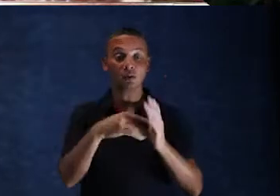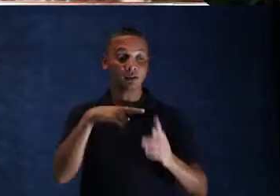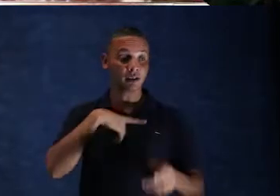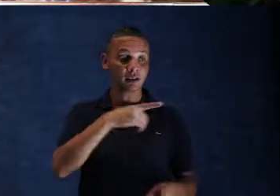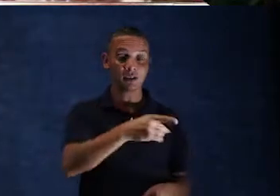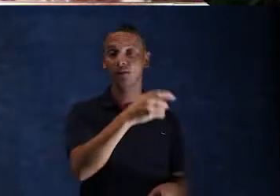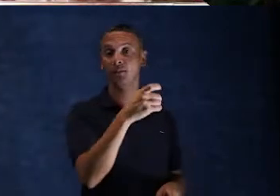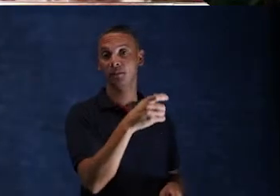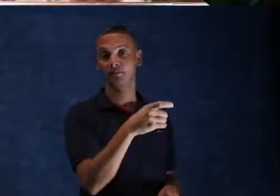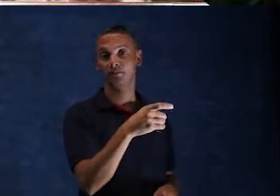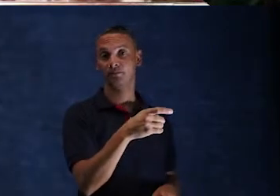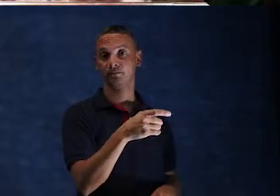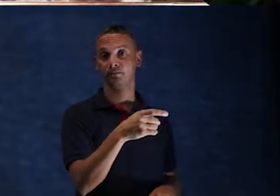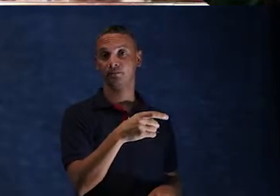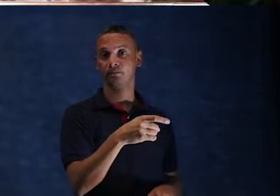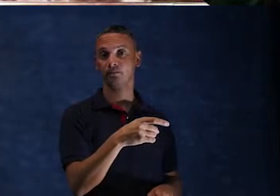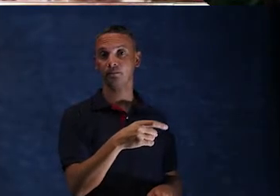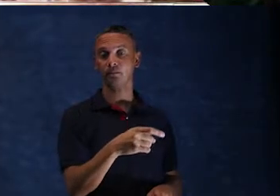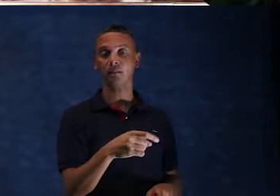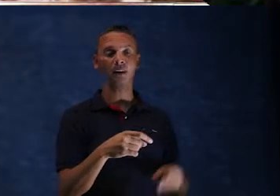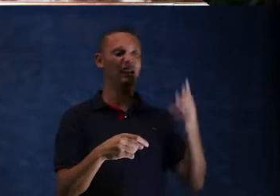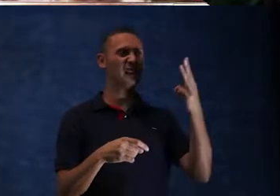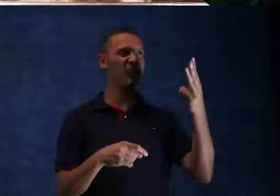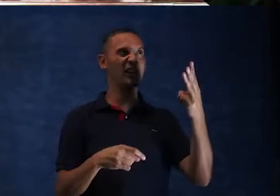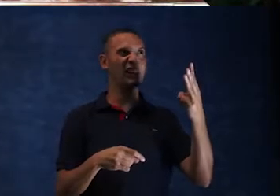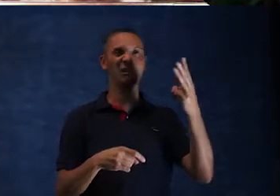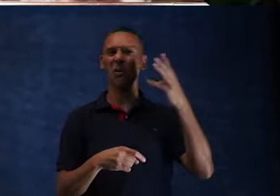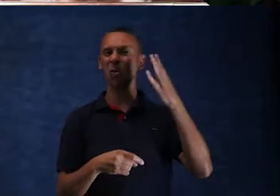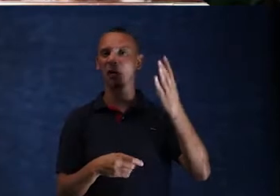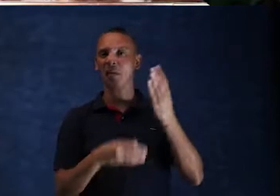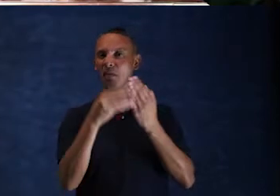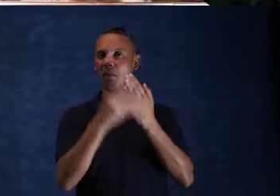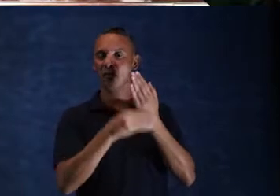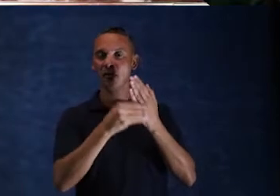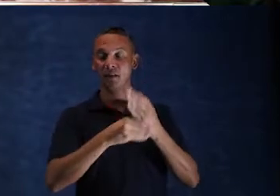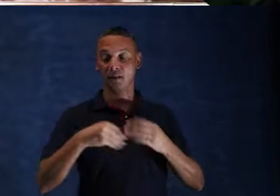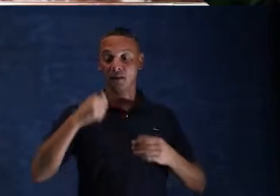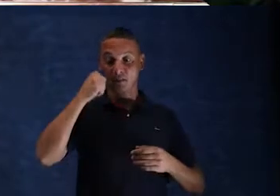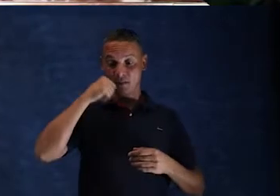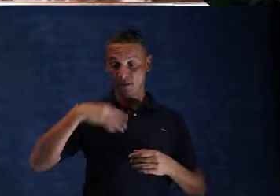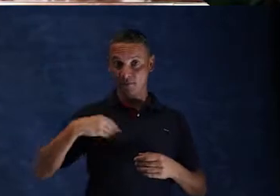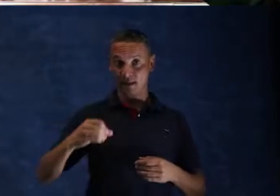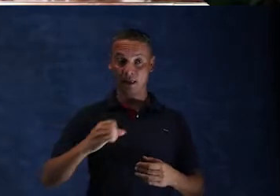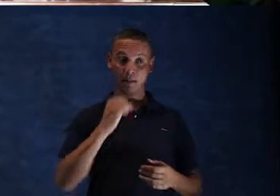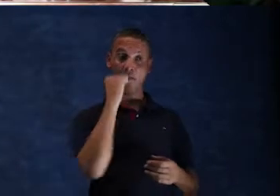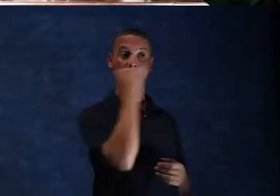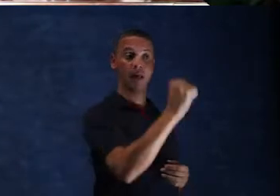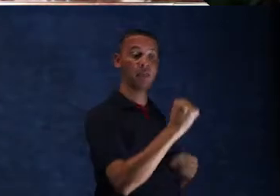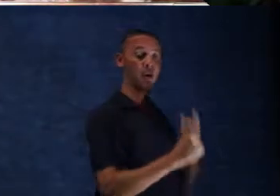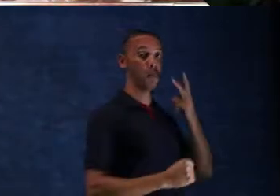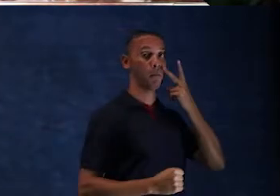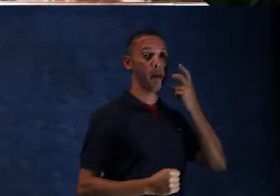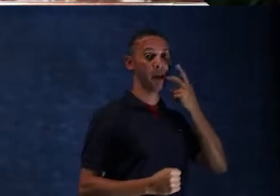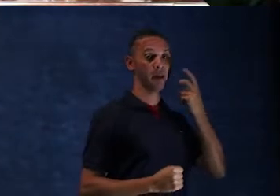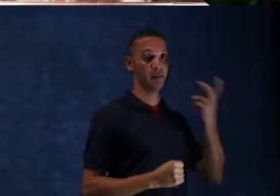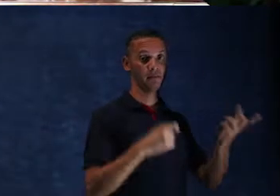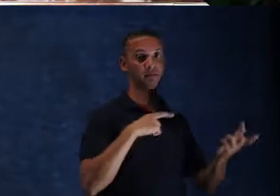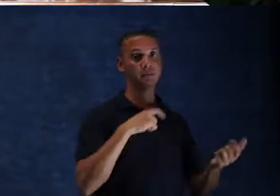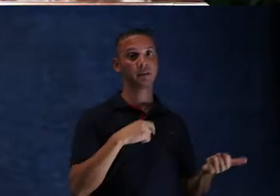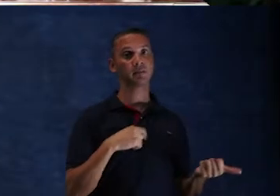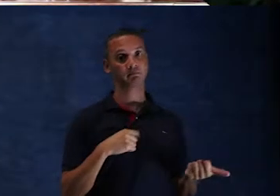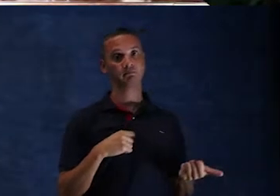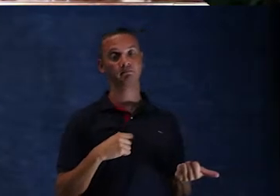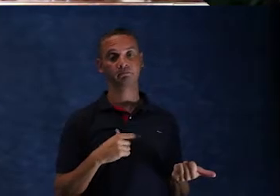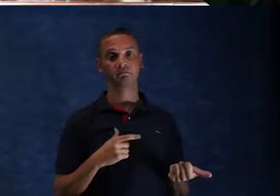crimes. Em 3 ou 4, a filha mata o pai. Né? É interessante,